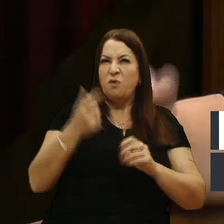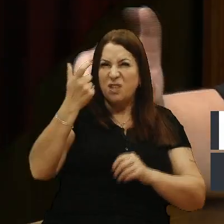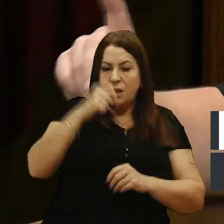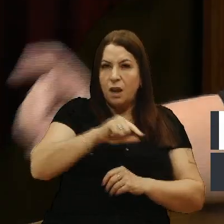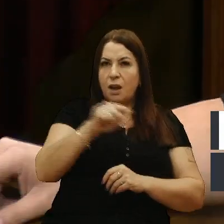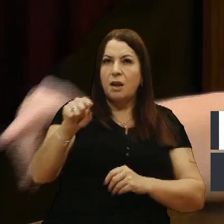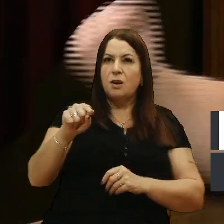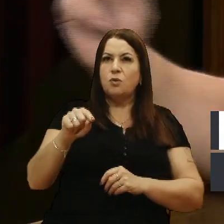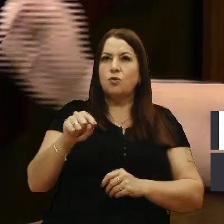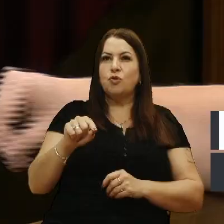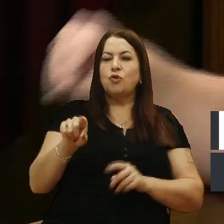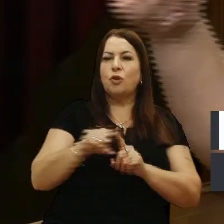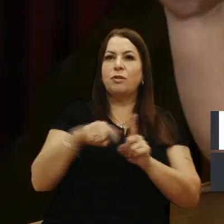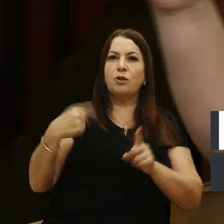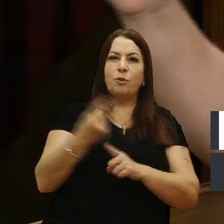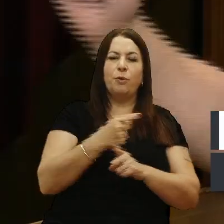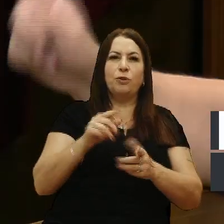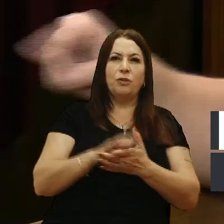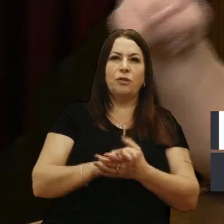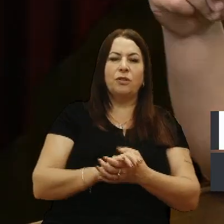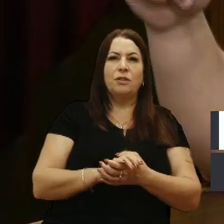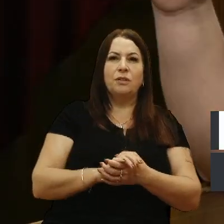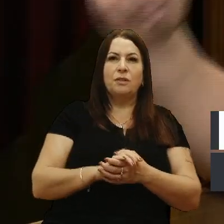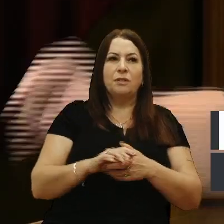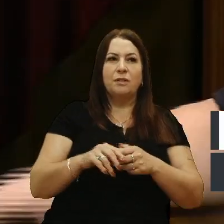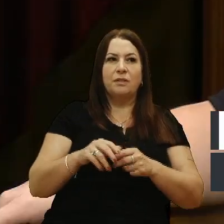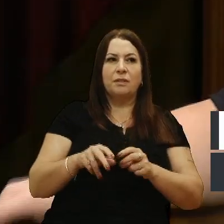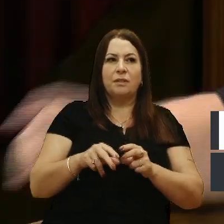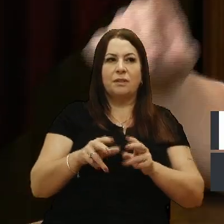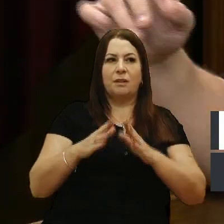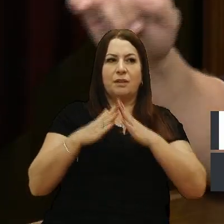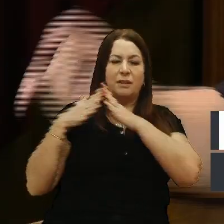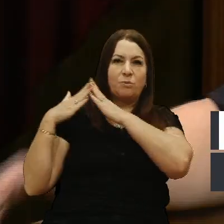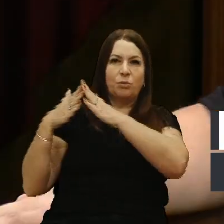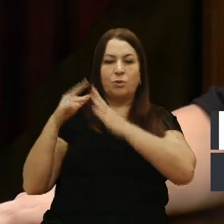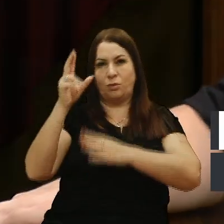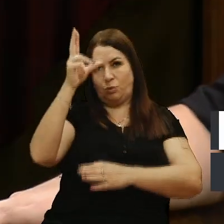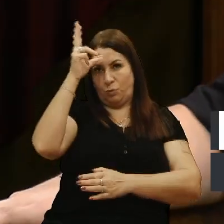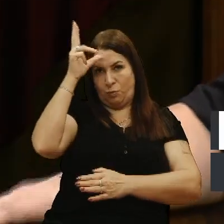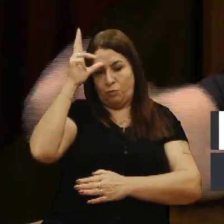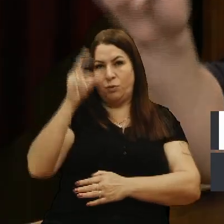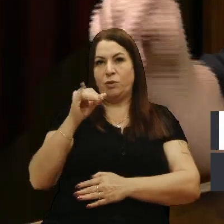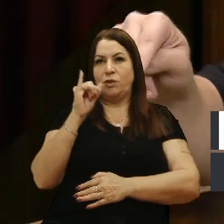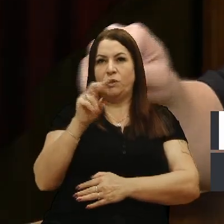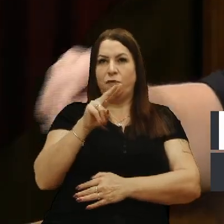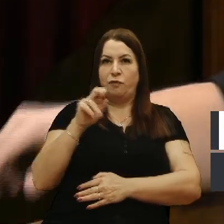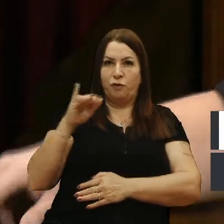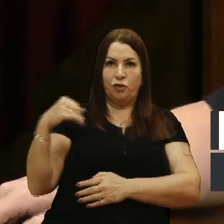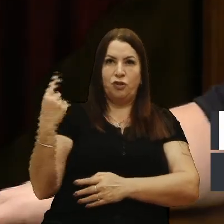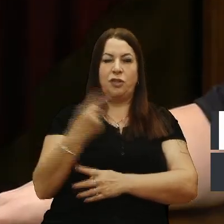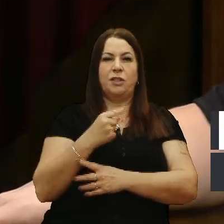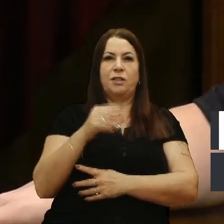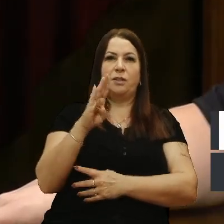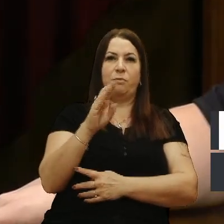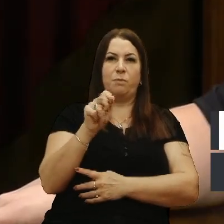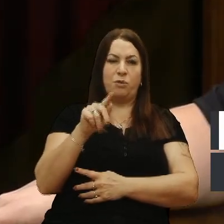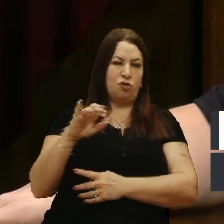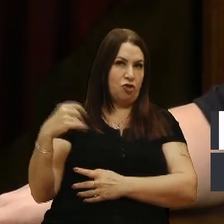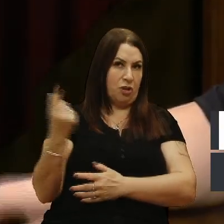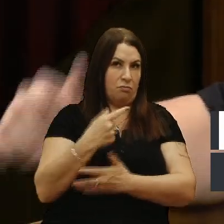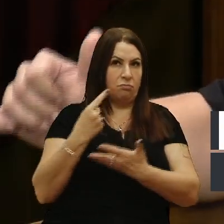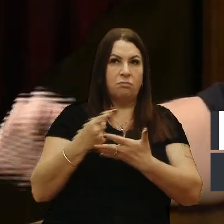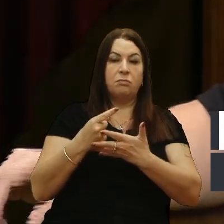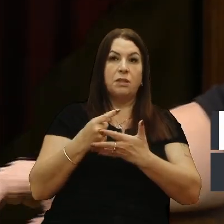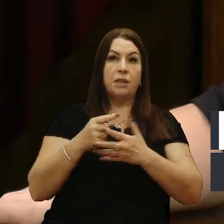acham que lá em São Leopoldo, Novo Hamburgo, Pelotas, Bagé e Votia, onde é que ele quer também botar a mão, o